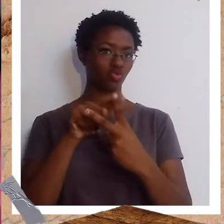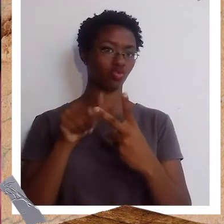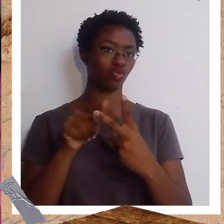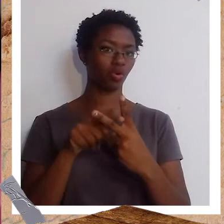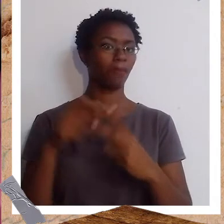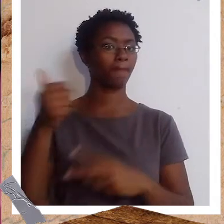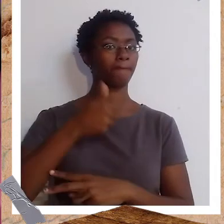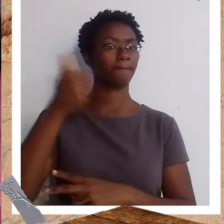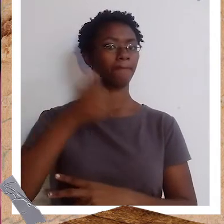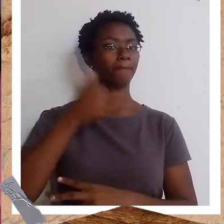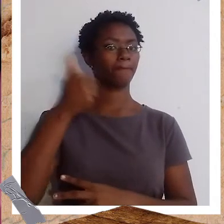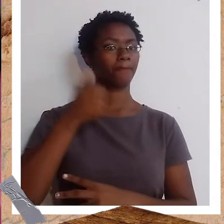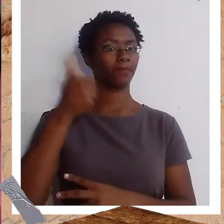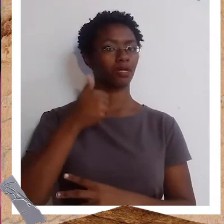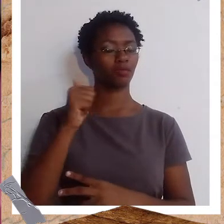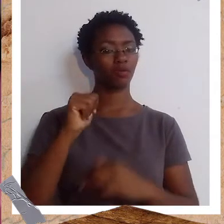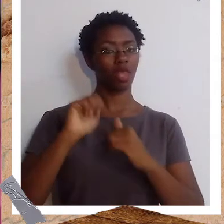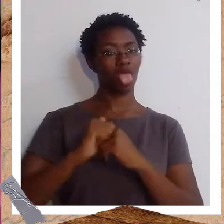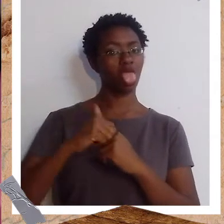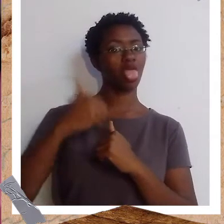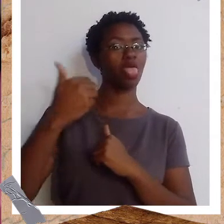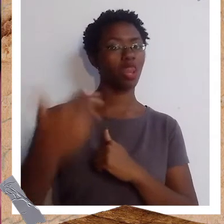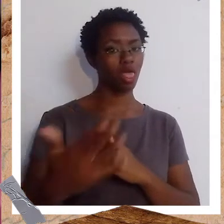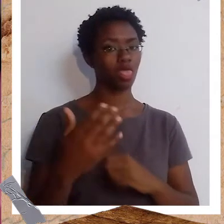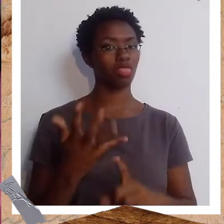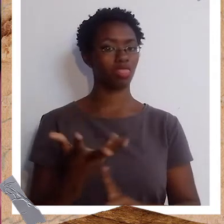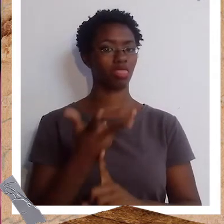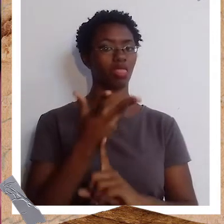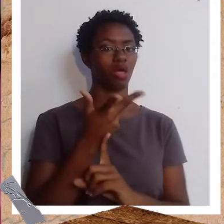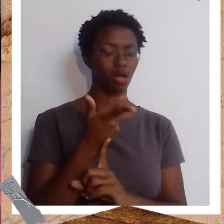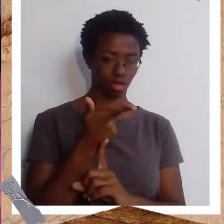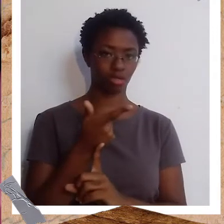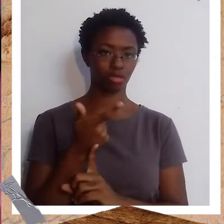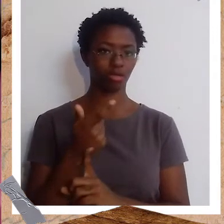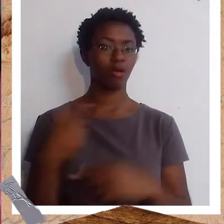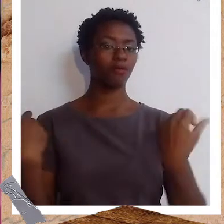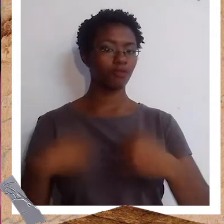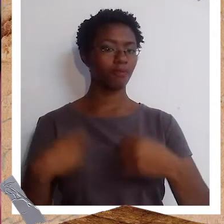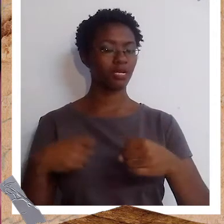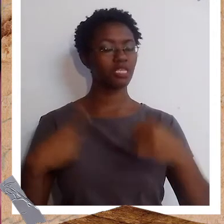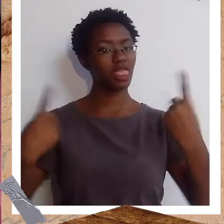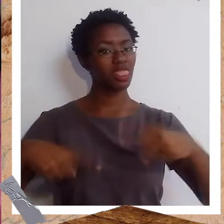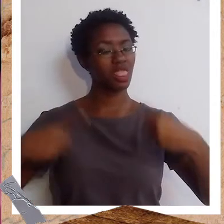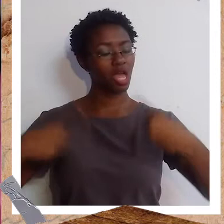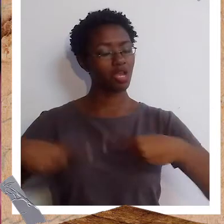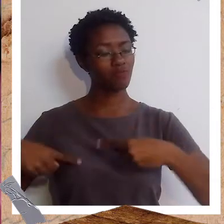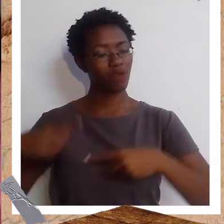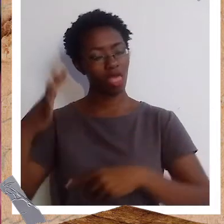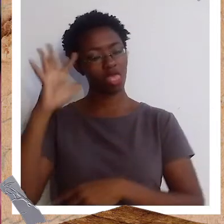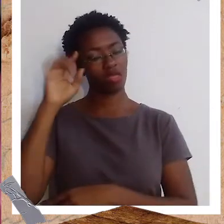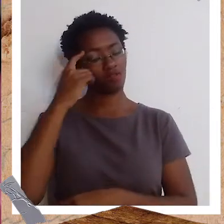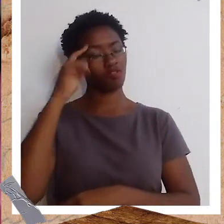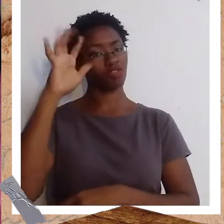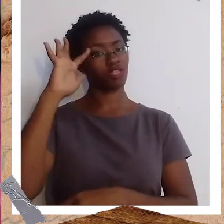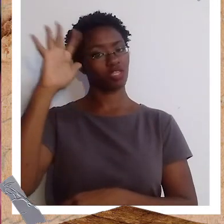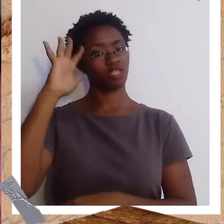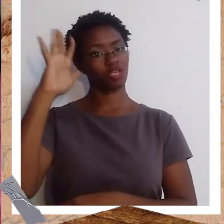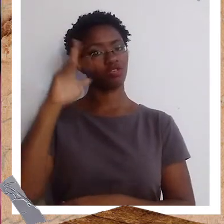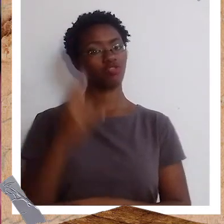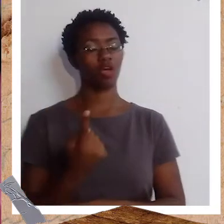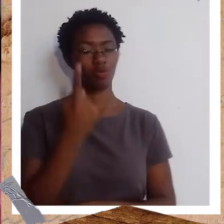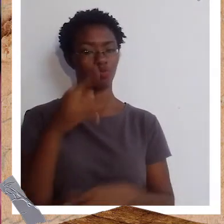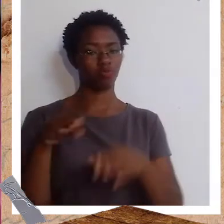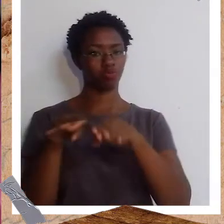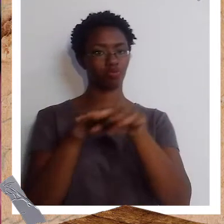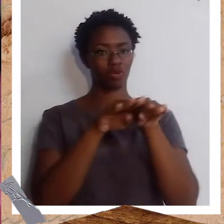precisa, isso é para além do mundo das artes, a gente precisa disputar a ideia da universalidade. A universalidade